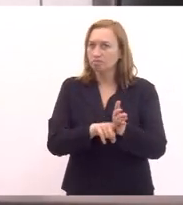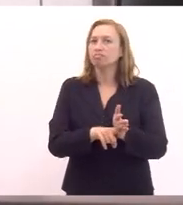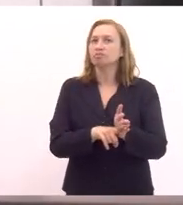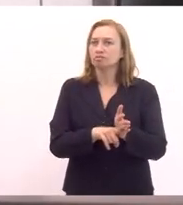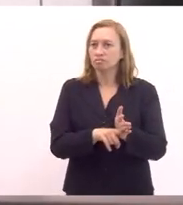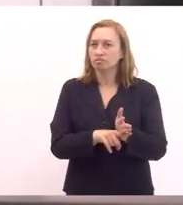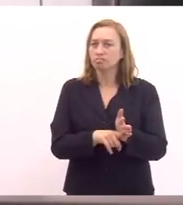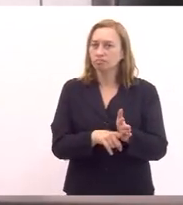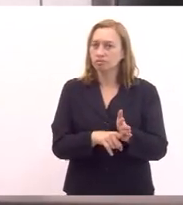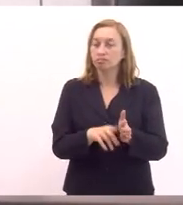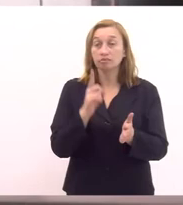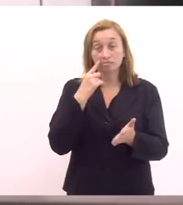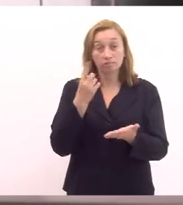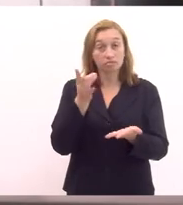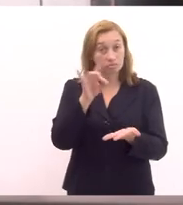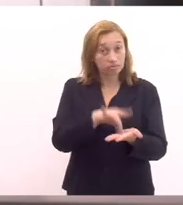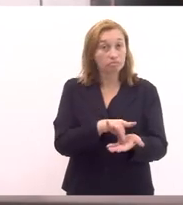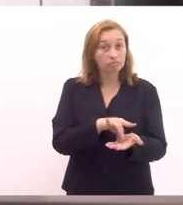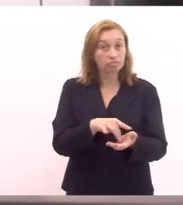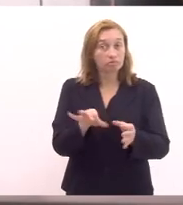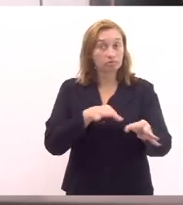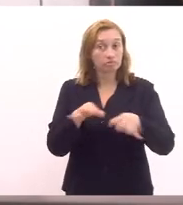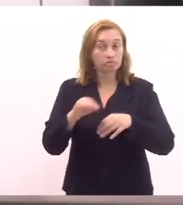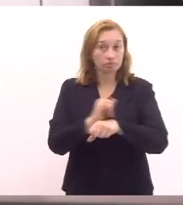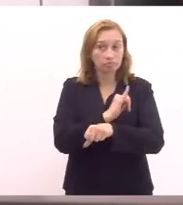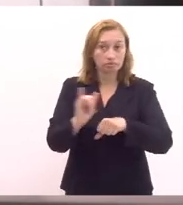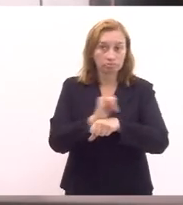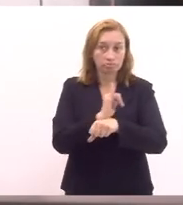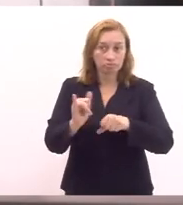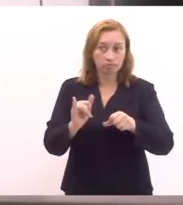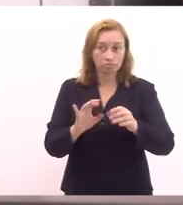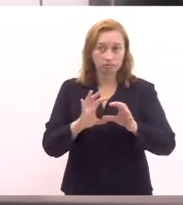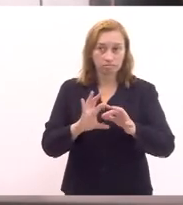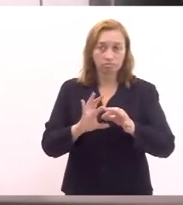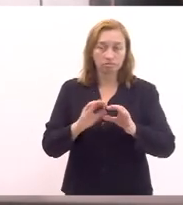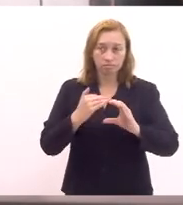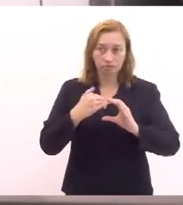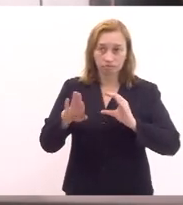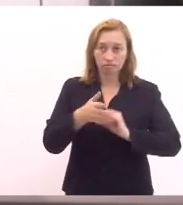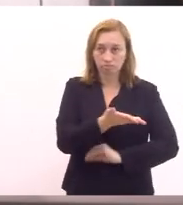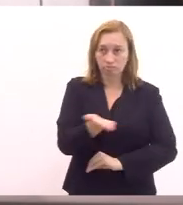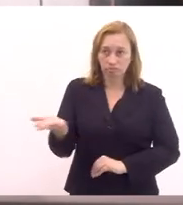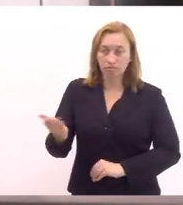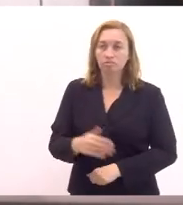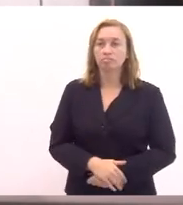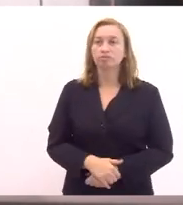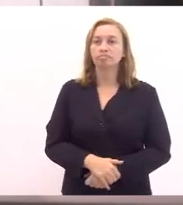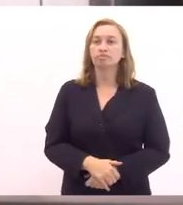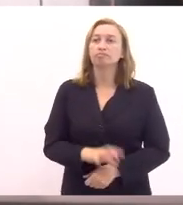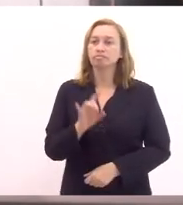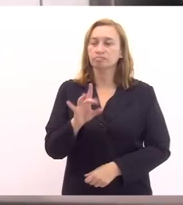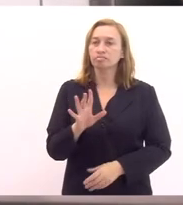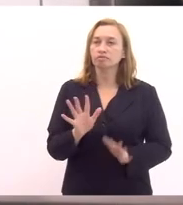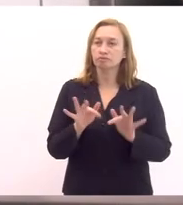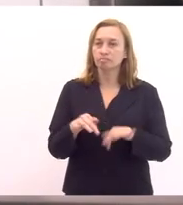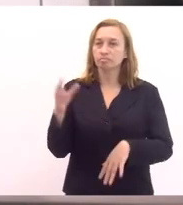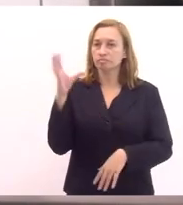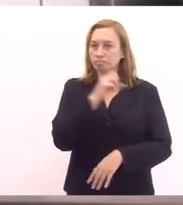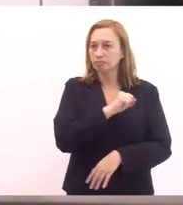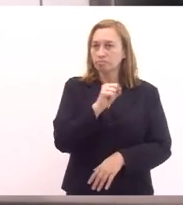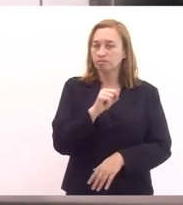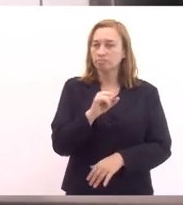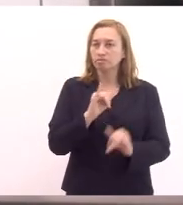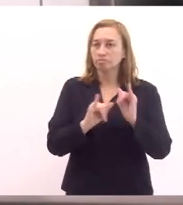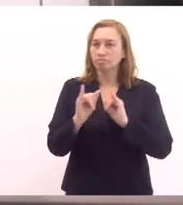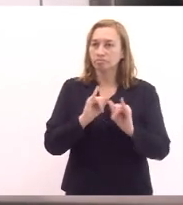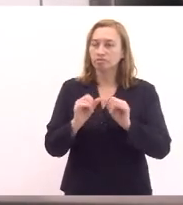tem um retrato da realidade e elaborar estratégias está disponível posso complementar com vocês e só para também rapidamente